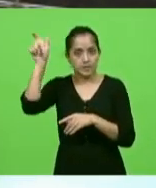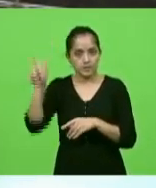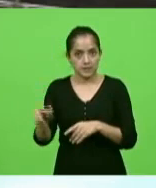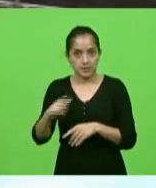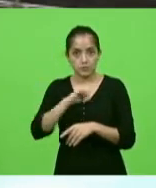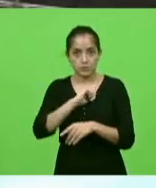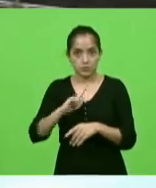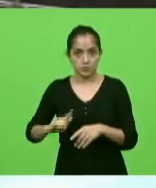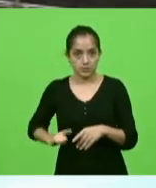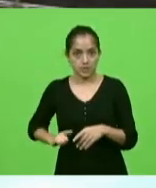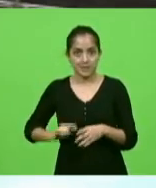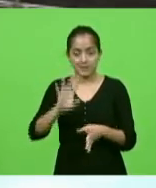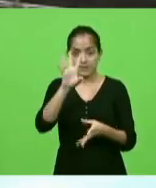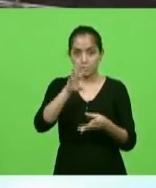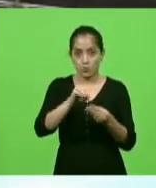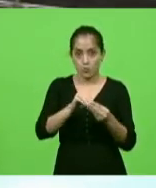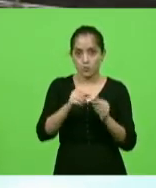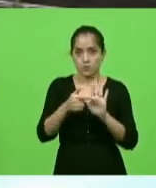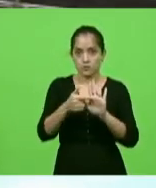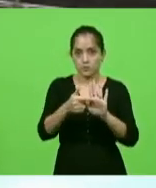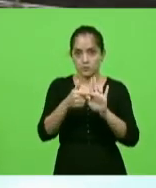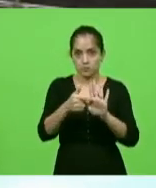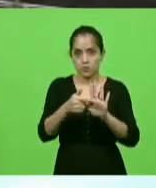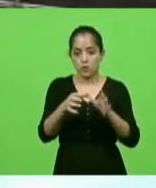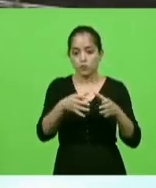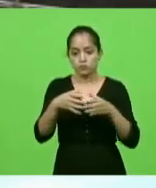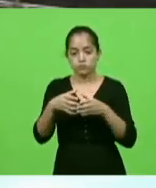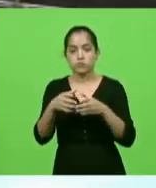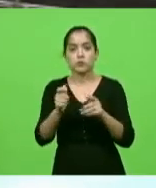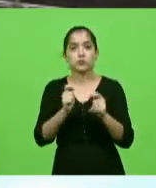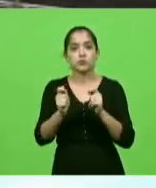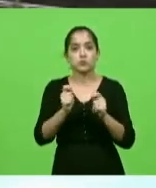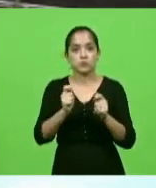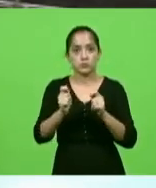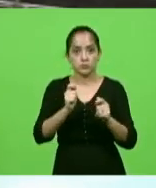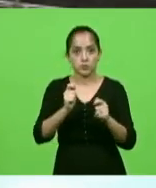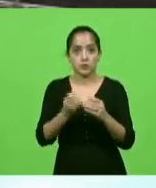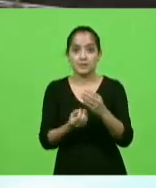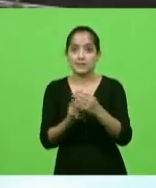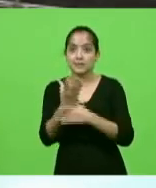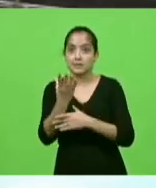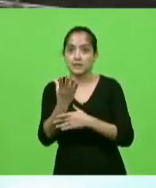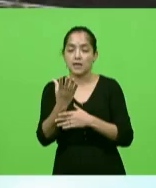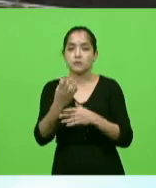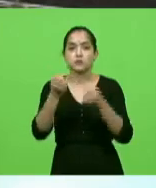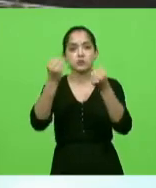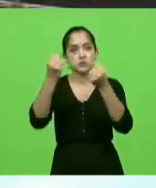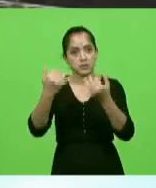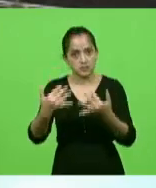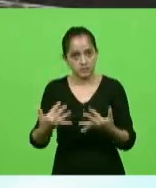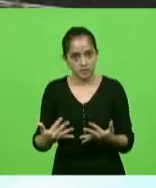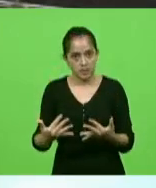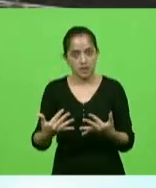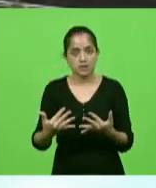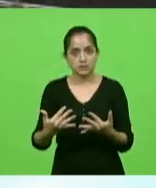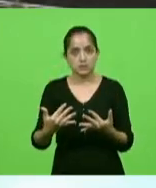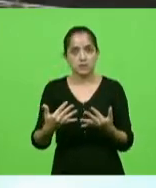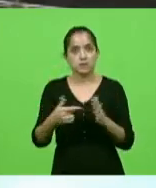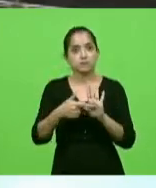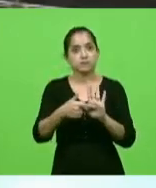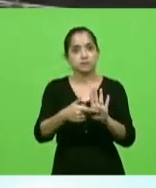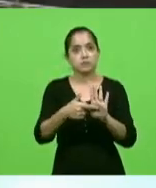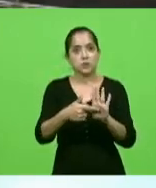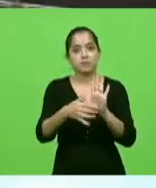do governador do Estado nas conclusões trazidas pelos órgãos de controle e atos citados neste